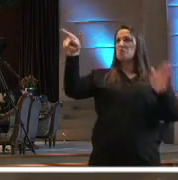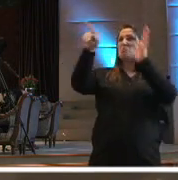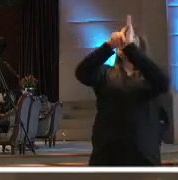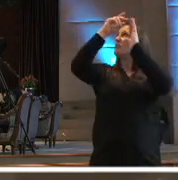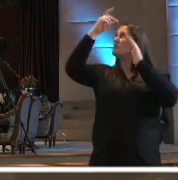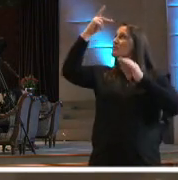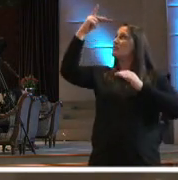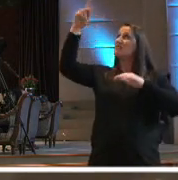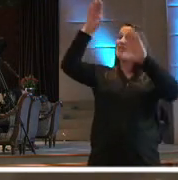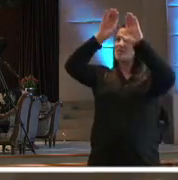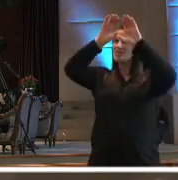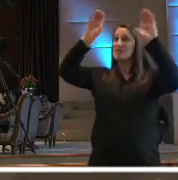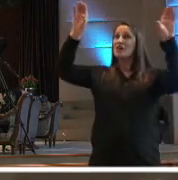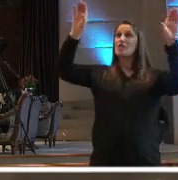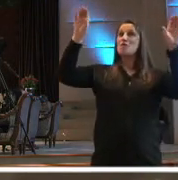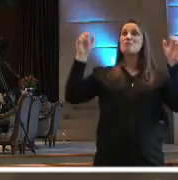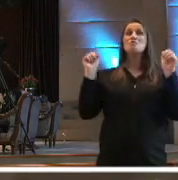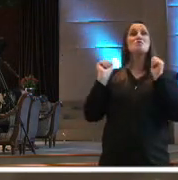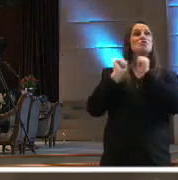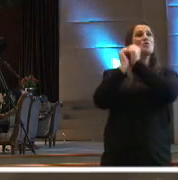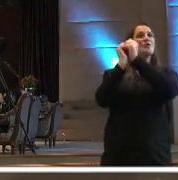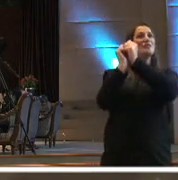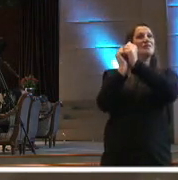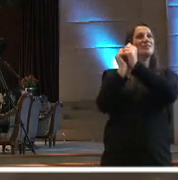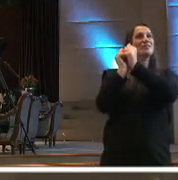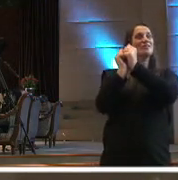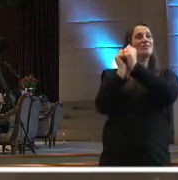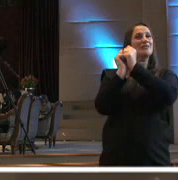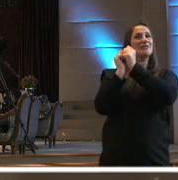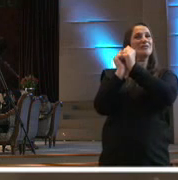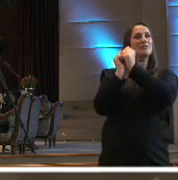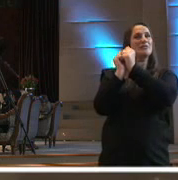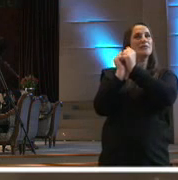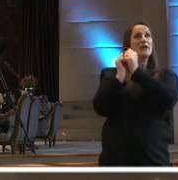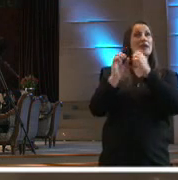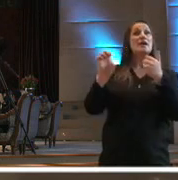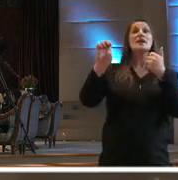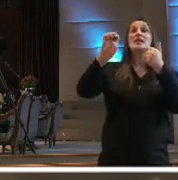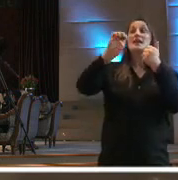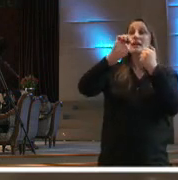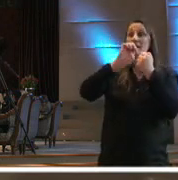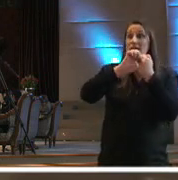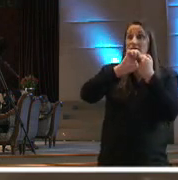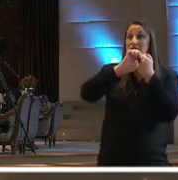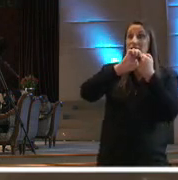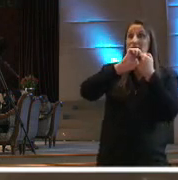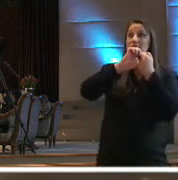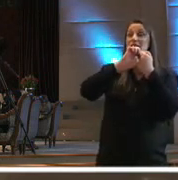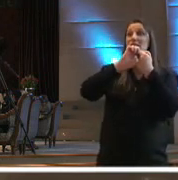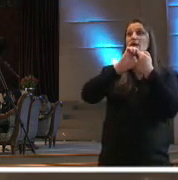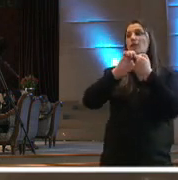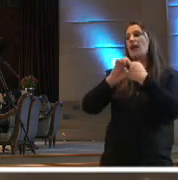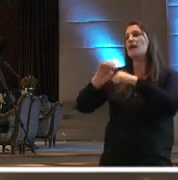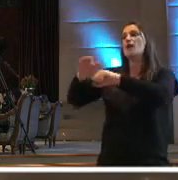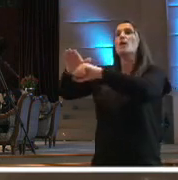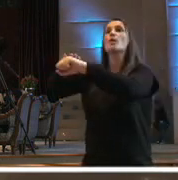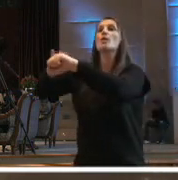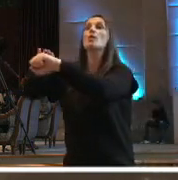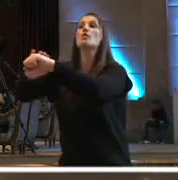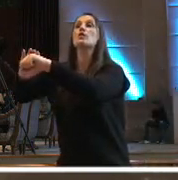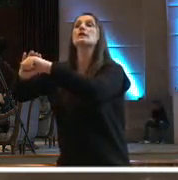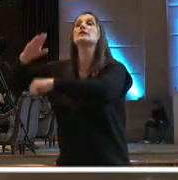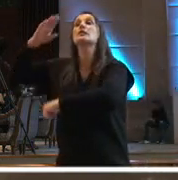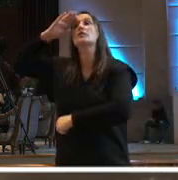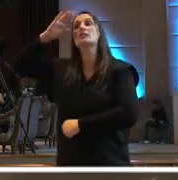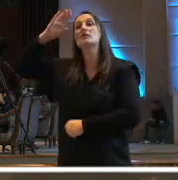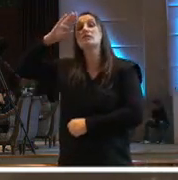estavam acampados ao redor deles. E aí Eliseu desce àquele lugar e vai conversar com os soldados. E